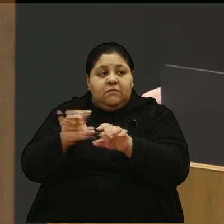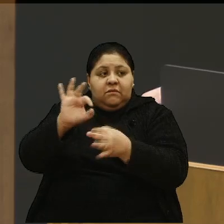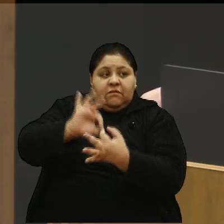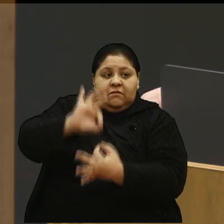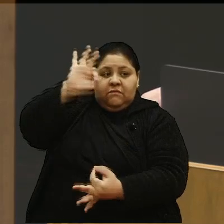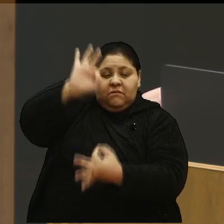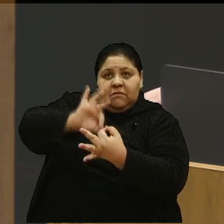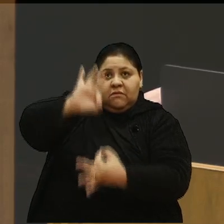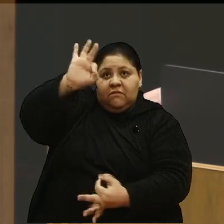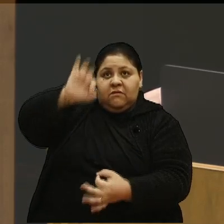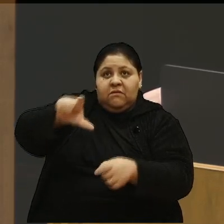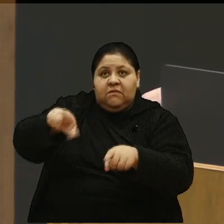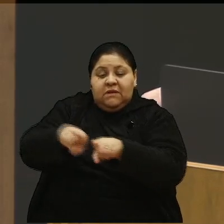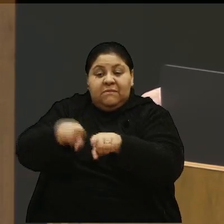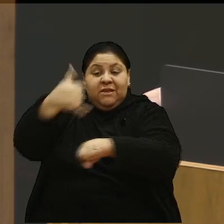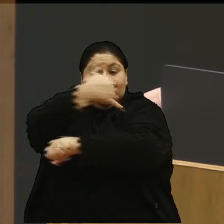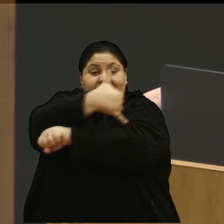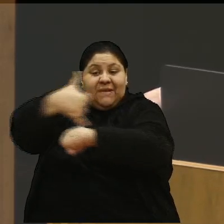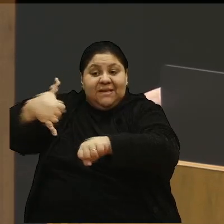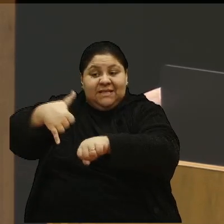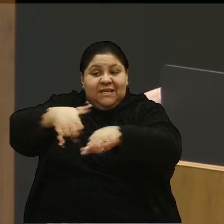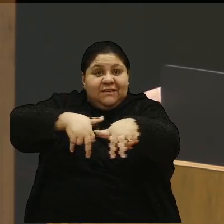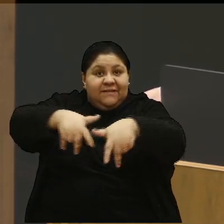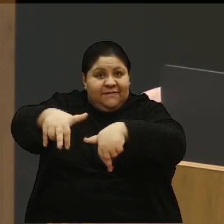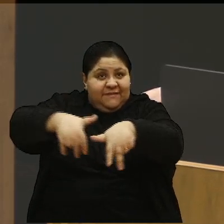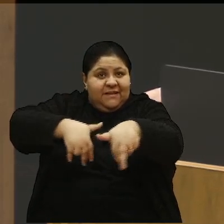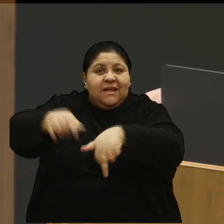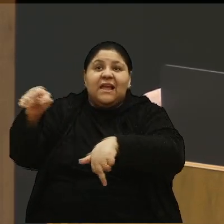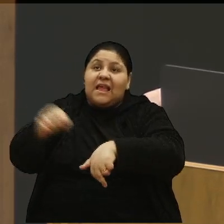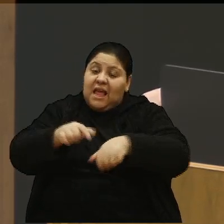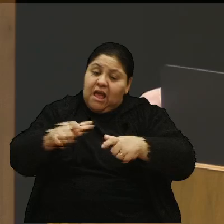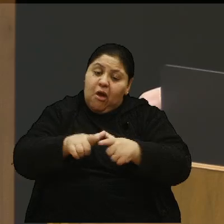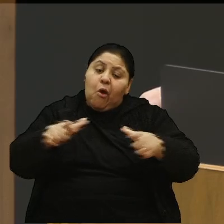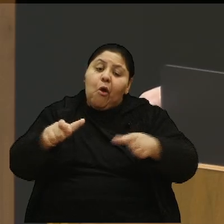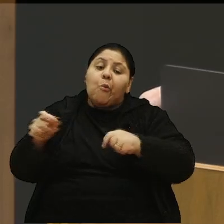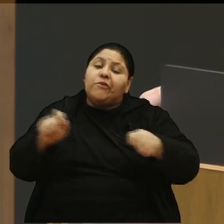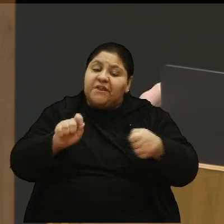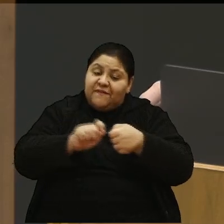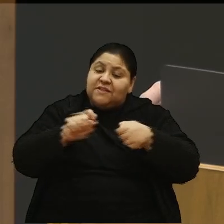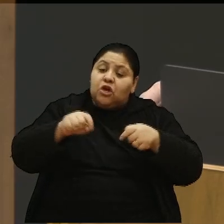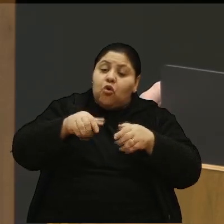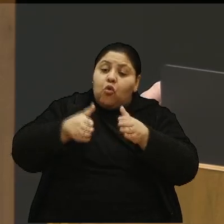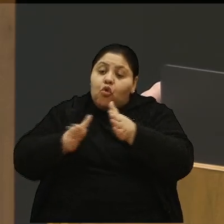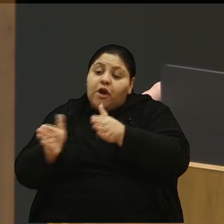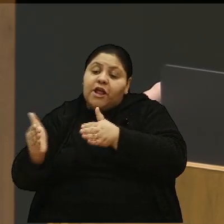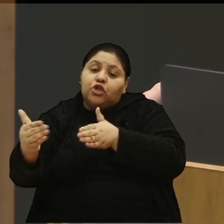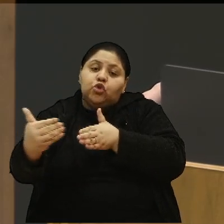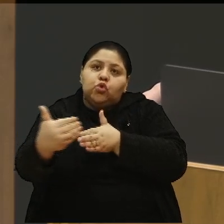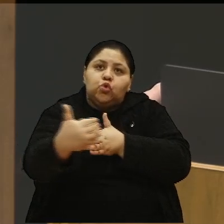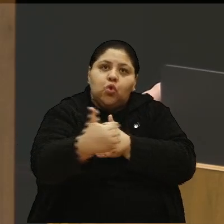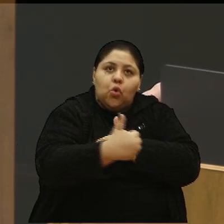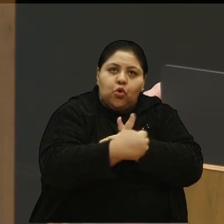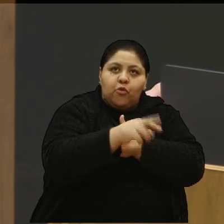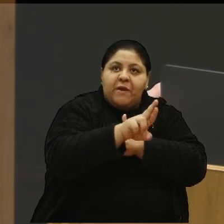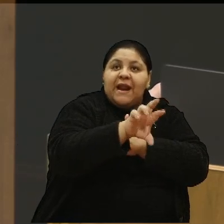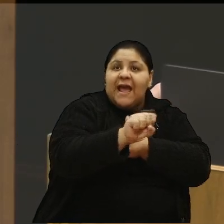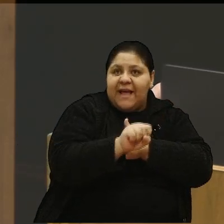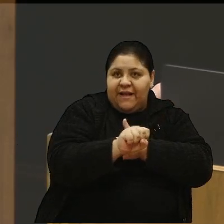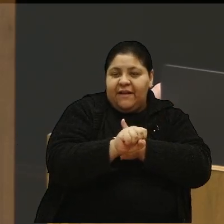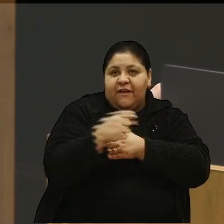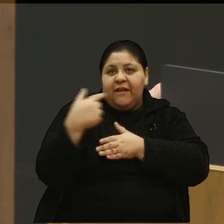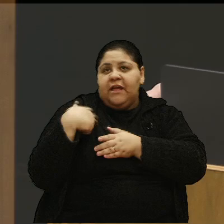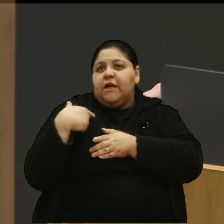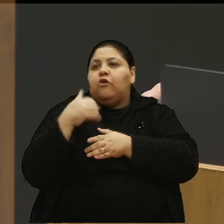área de passagem de pedestres. E é uma área grande que daria para fazer um retorno para quem quer retornar para a RS. Eu saí